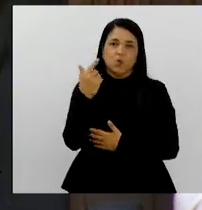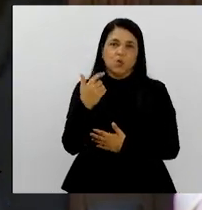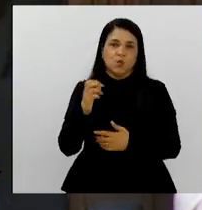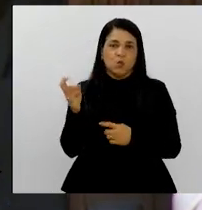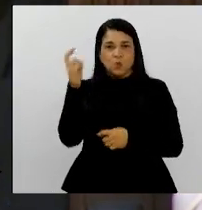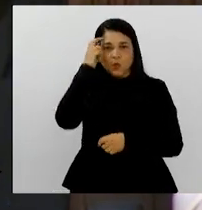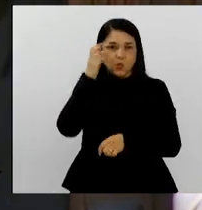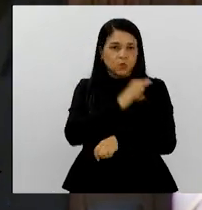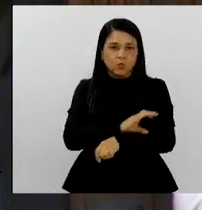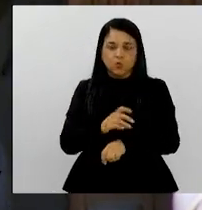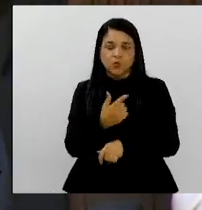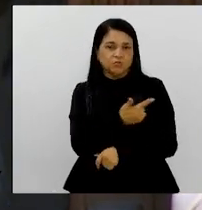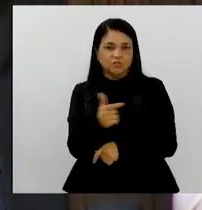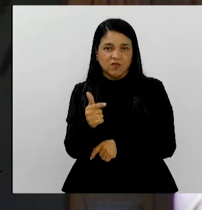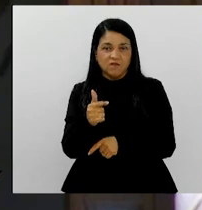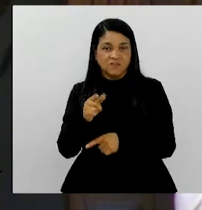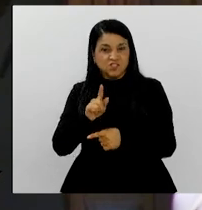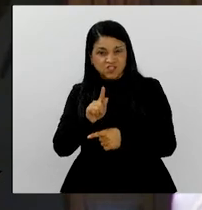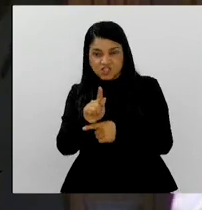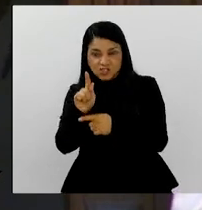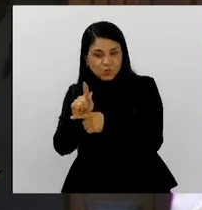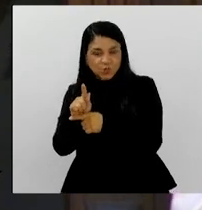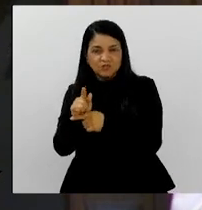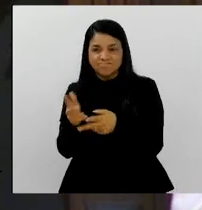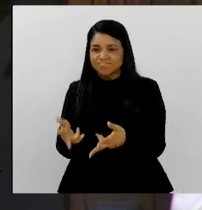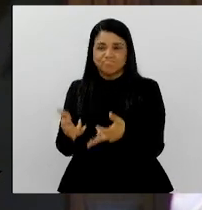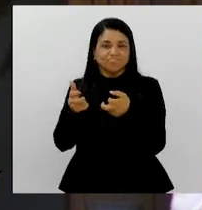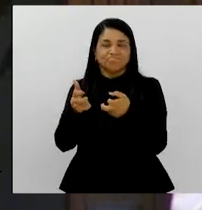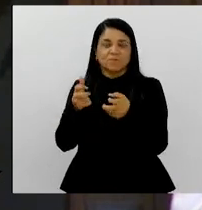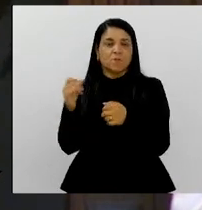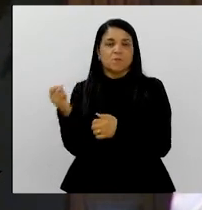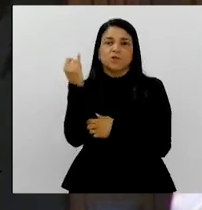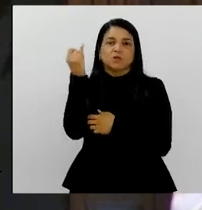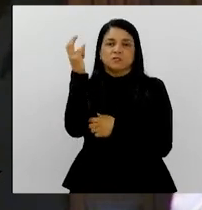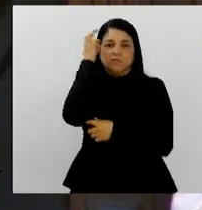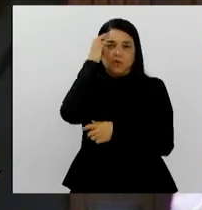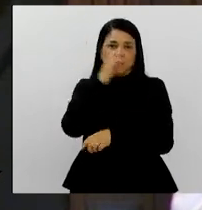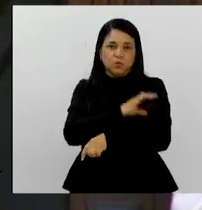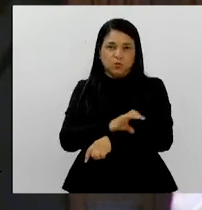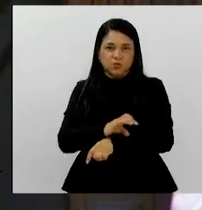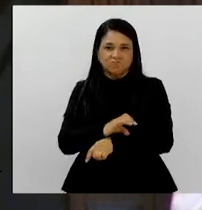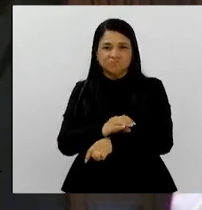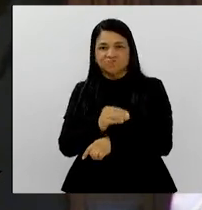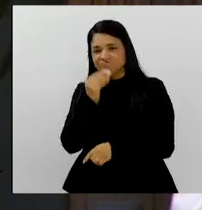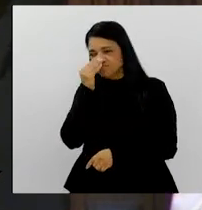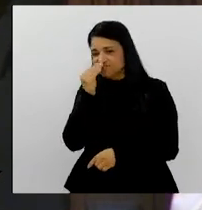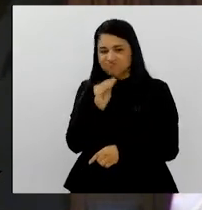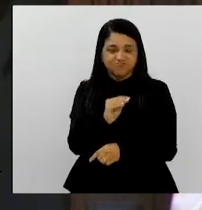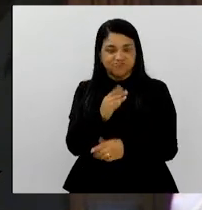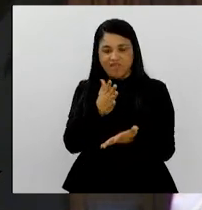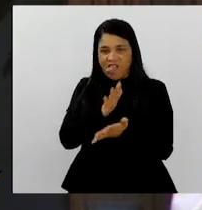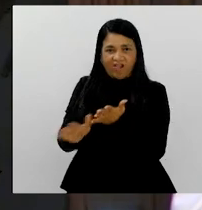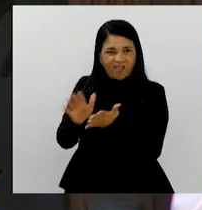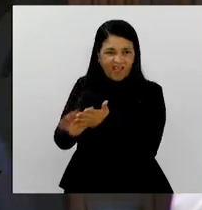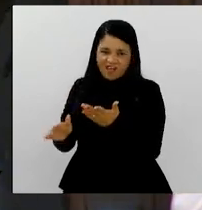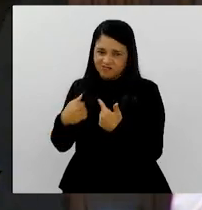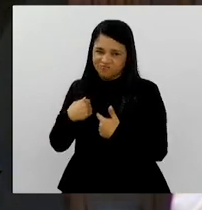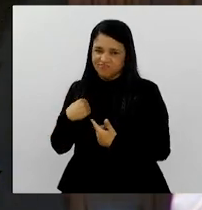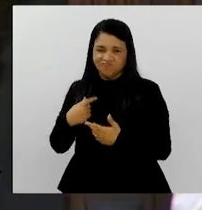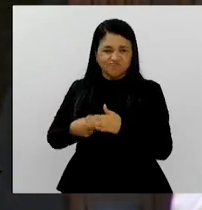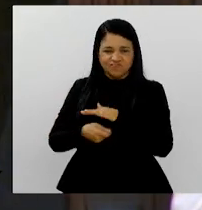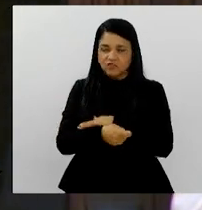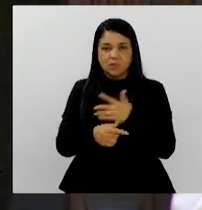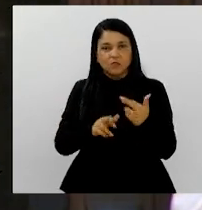alguns gestores não perceberam a importância da cultura, a trataram como gasto e não como investimento, e a gente viu aí anos